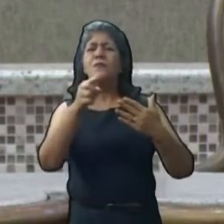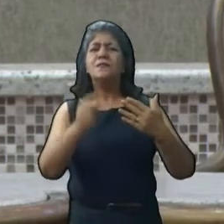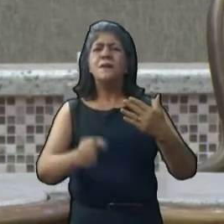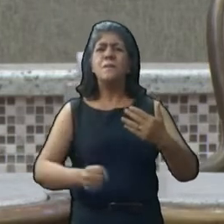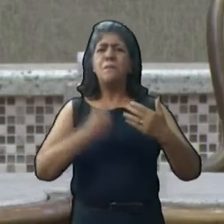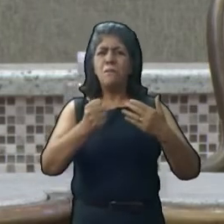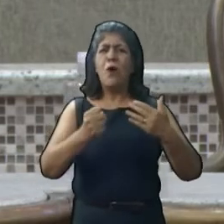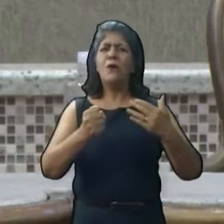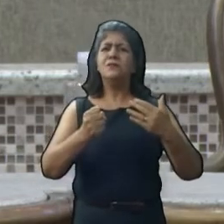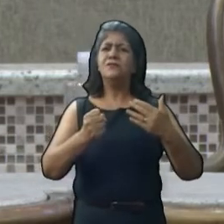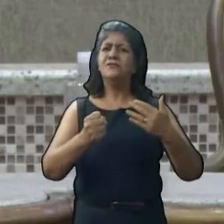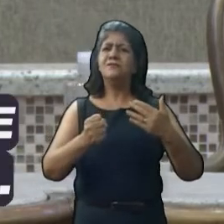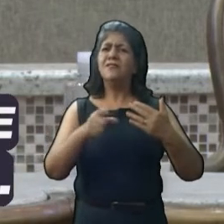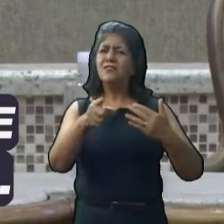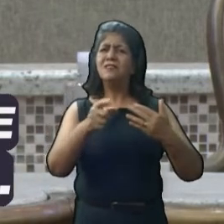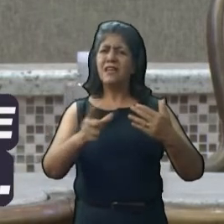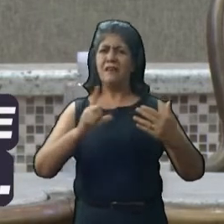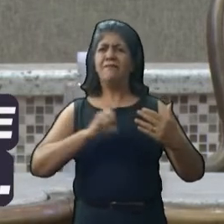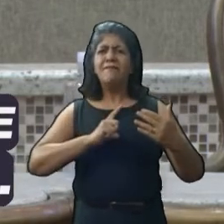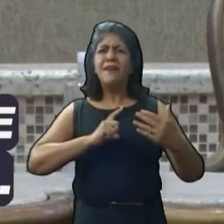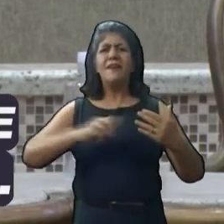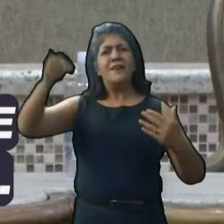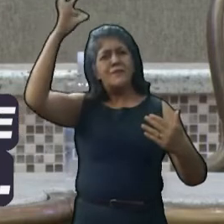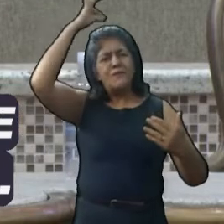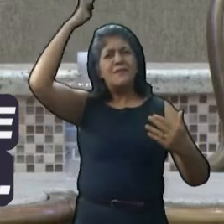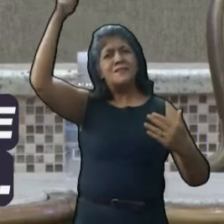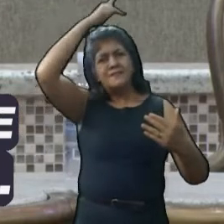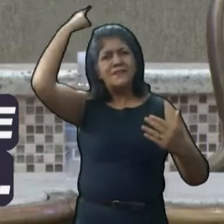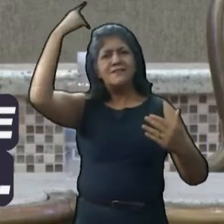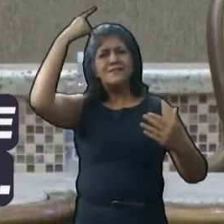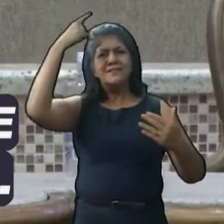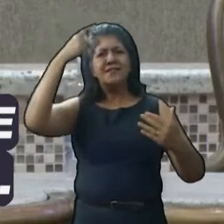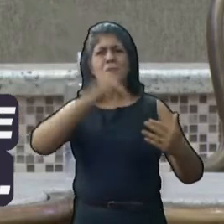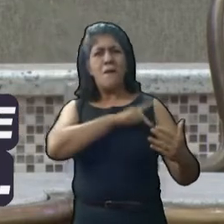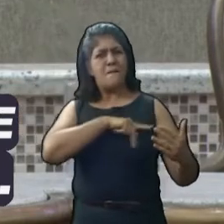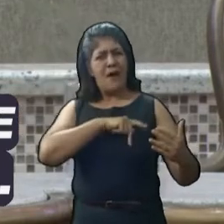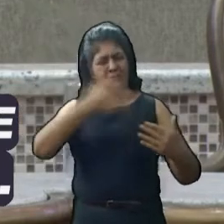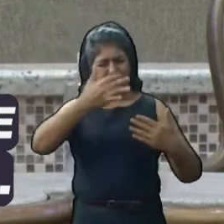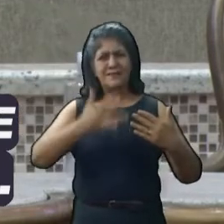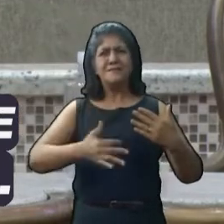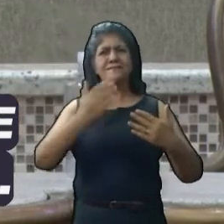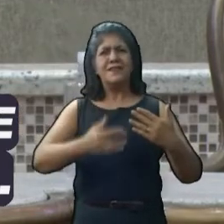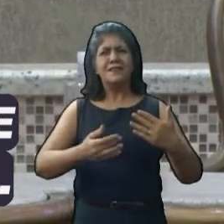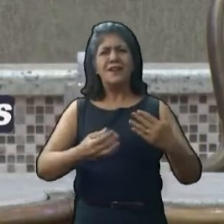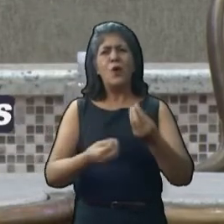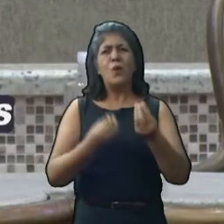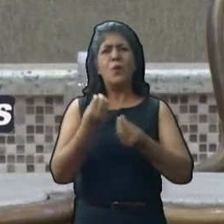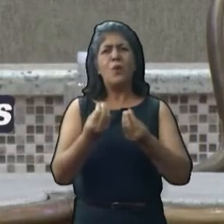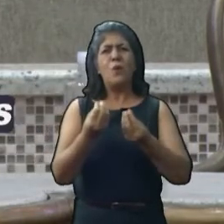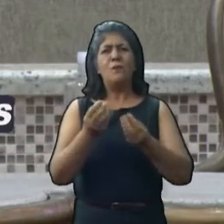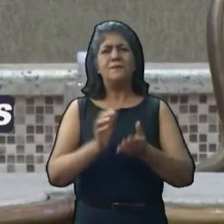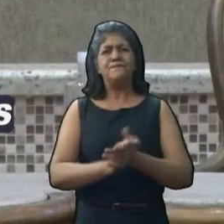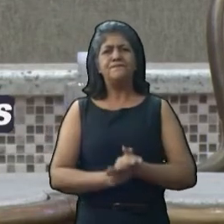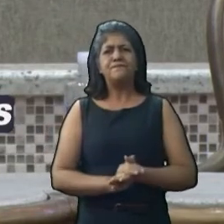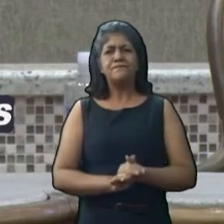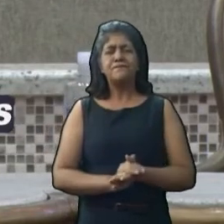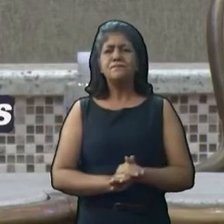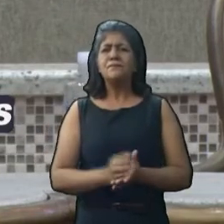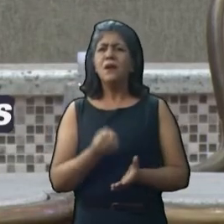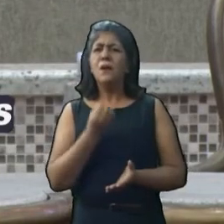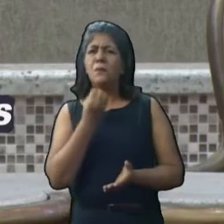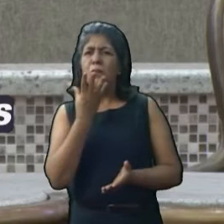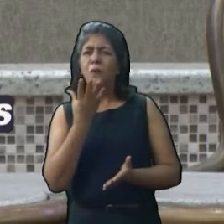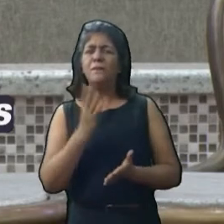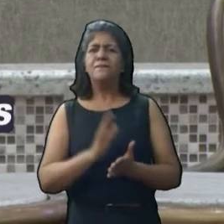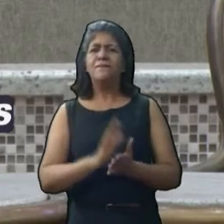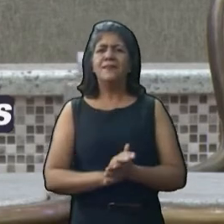número 3 ele expressa se desta forma bendito deus pai de nosso senhor jesus cristo o qual nos abençoou